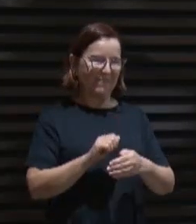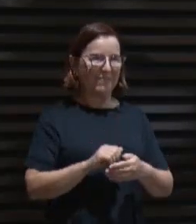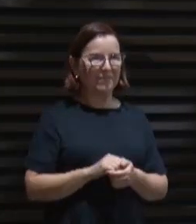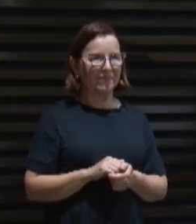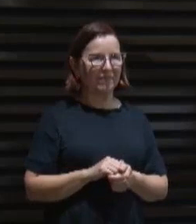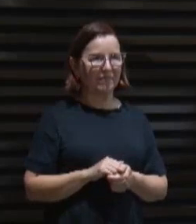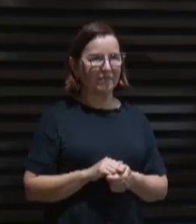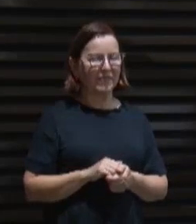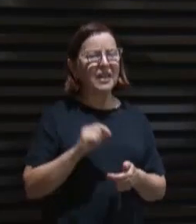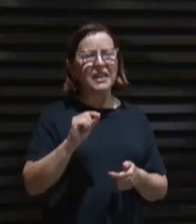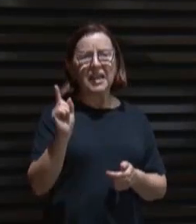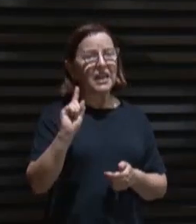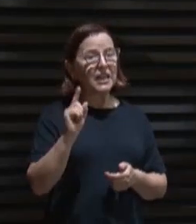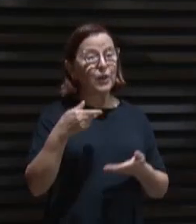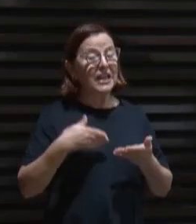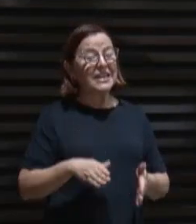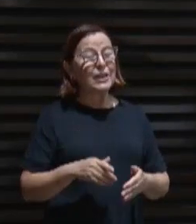Quem não era da Galileia?